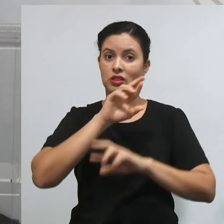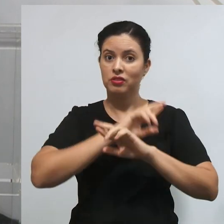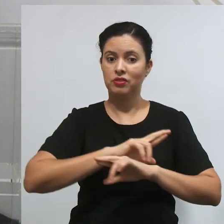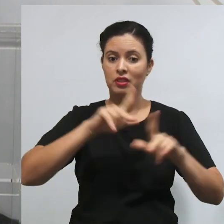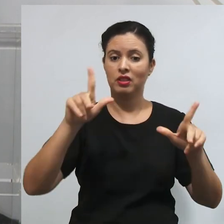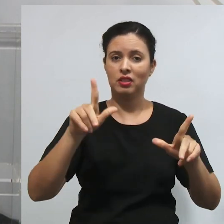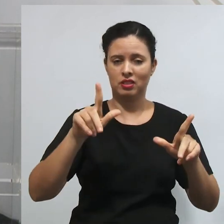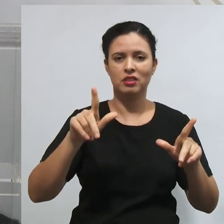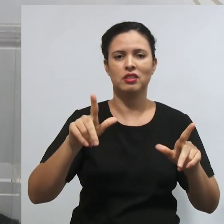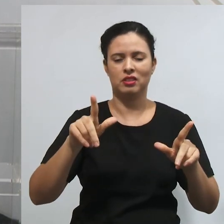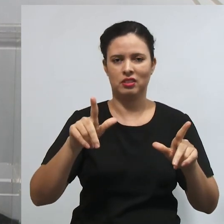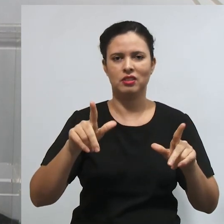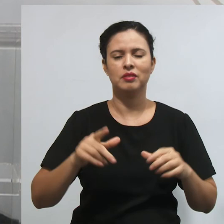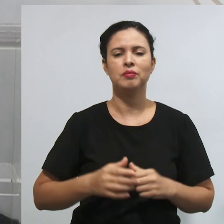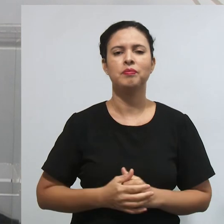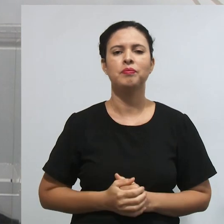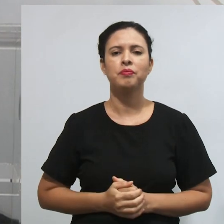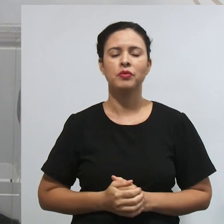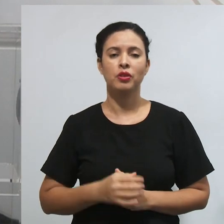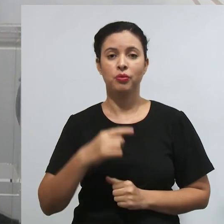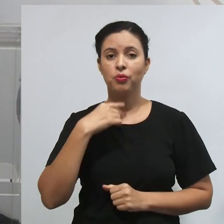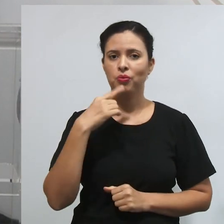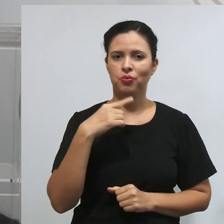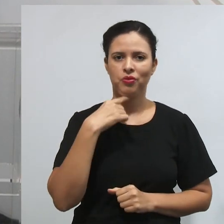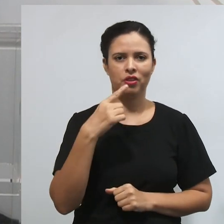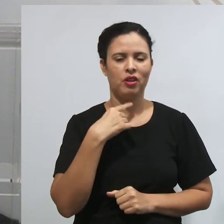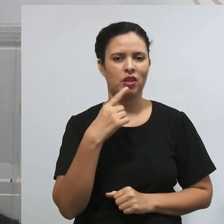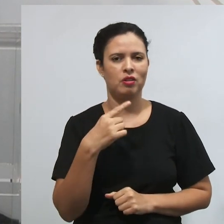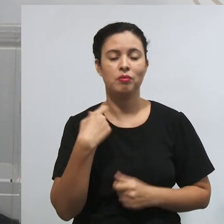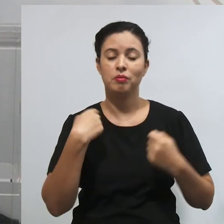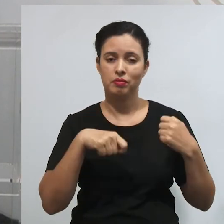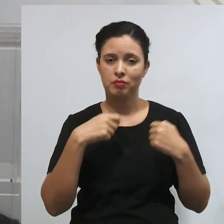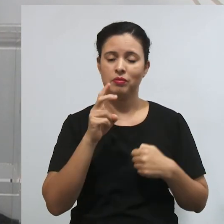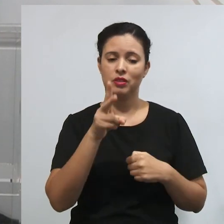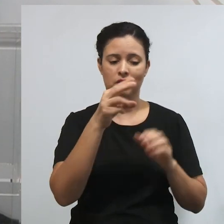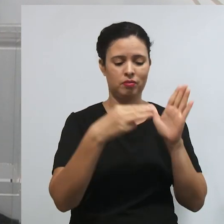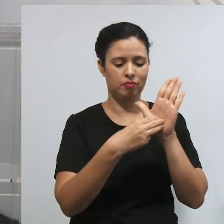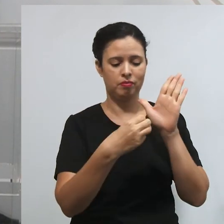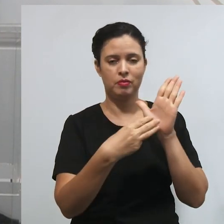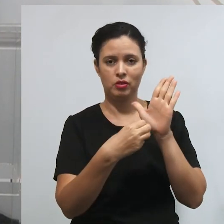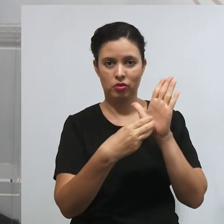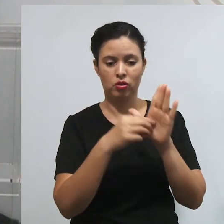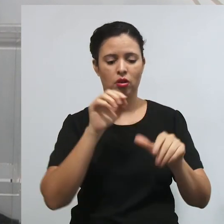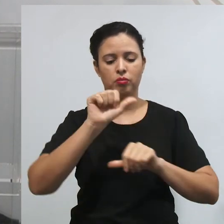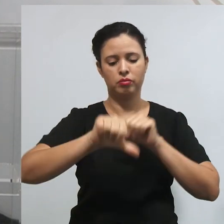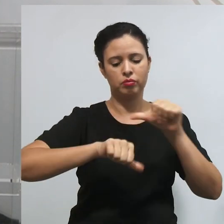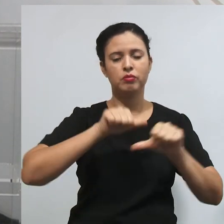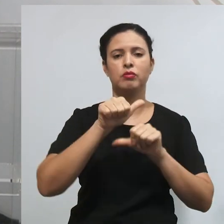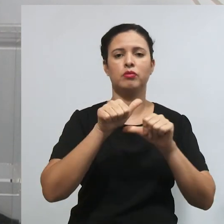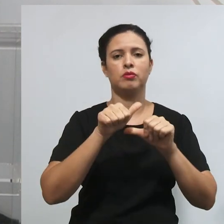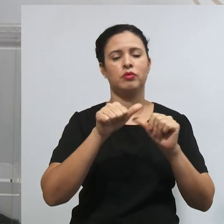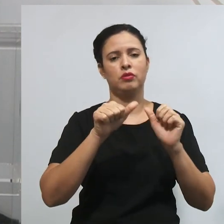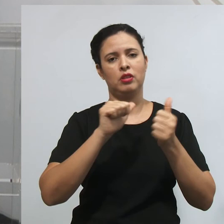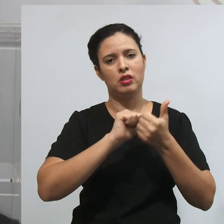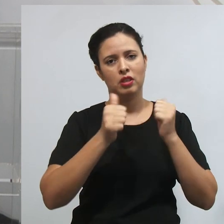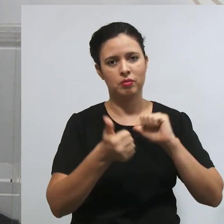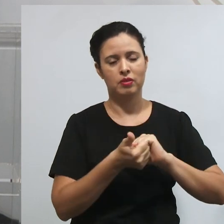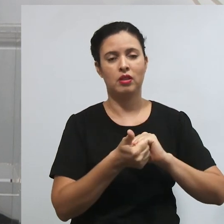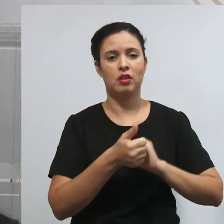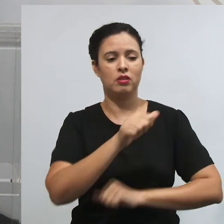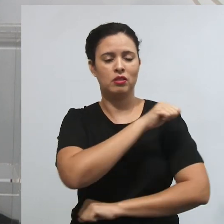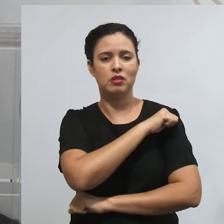vão caber nesses mesmos alunos. Então, não tem como a gente usar a mesma metodologia. Então, é importante primeiro que a gente conheça esses